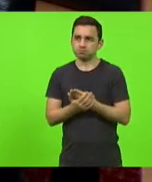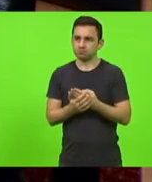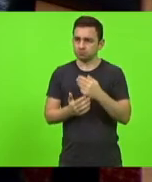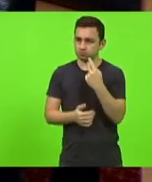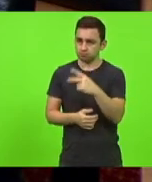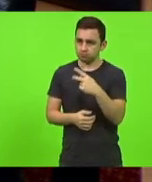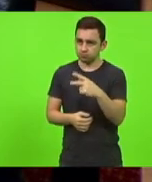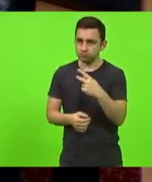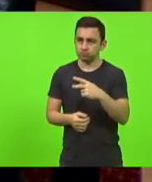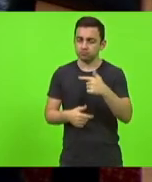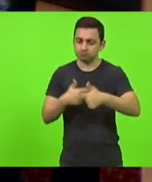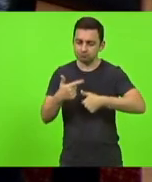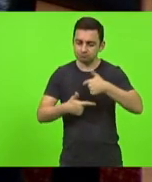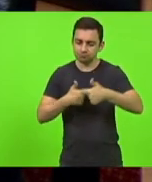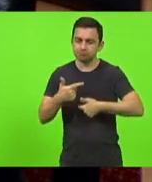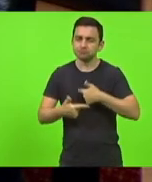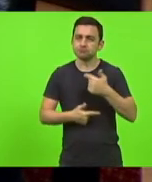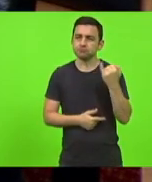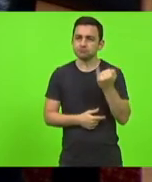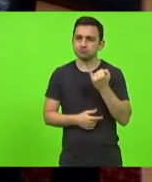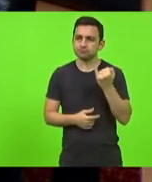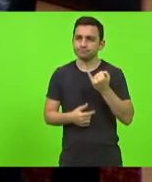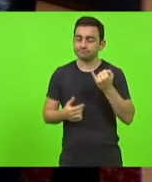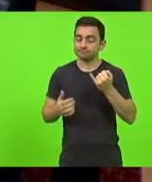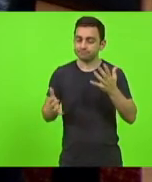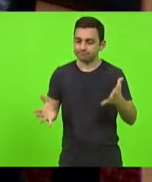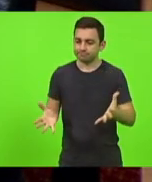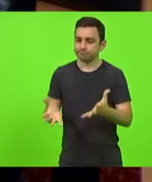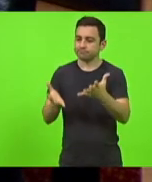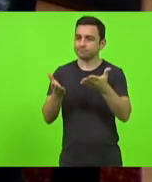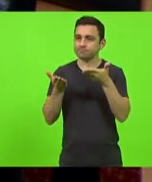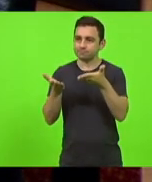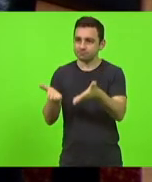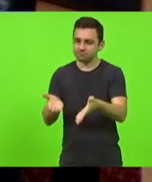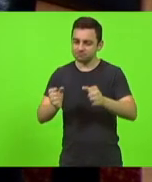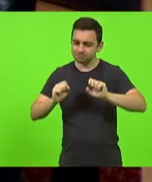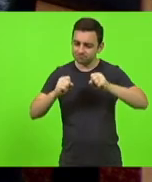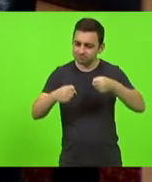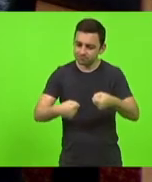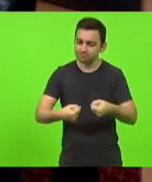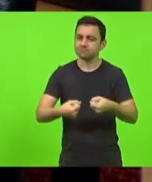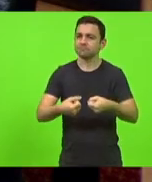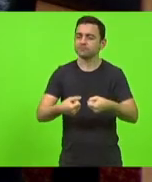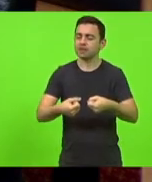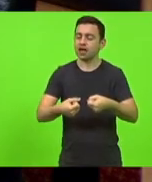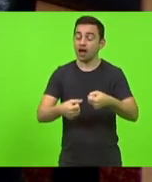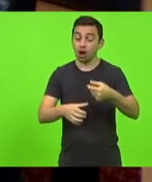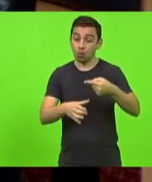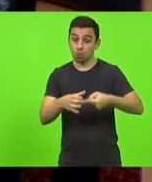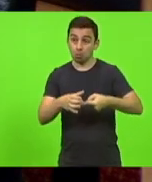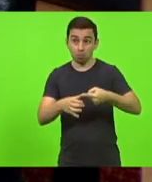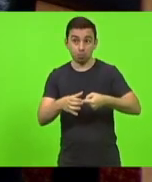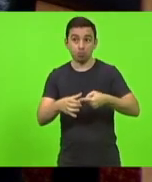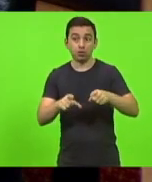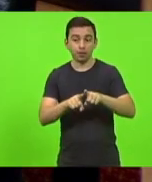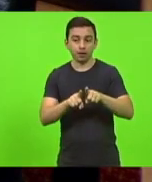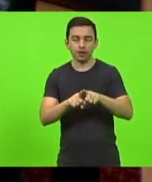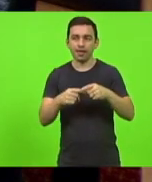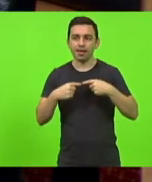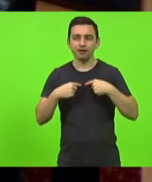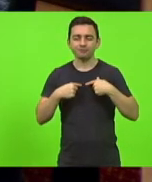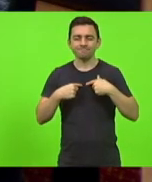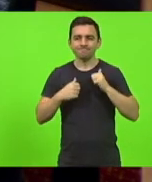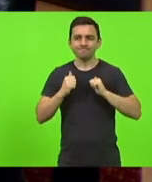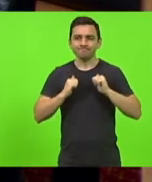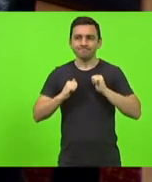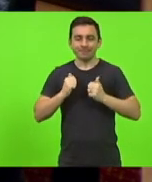trabalho e quero enaltecer mais uma vez a dedicação de Vossa Excelência, desta comissão, ansiosa de poder aprovar essa